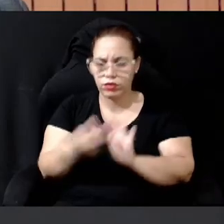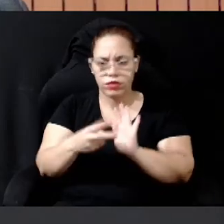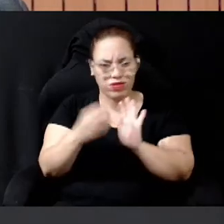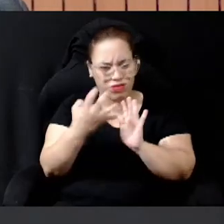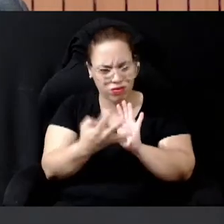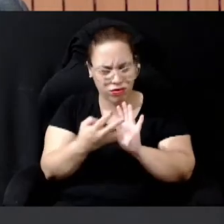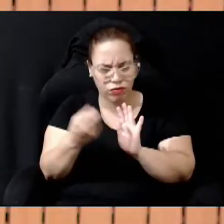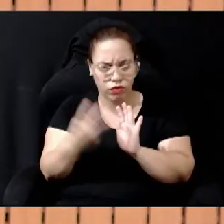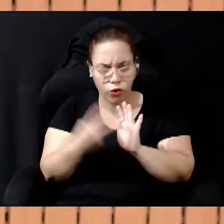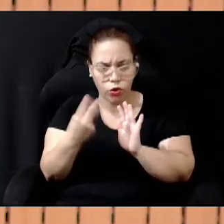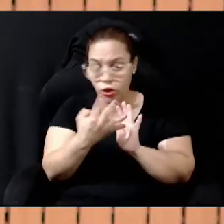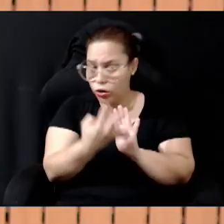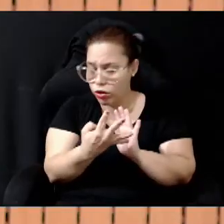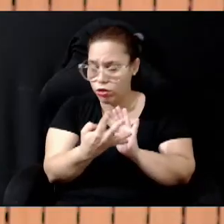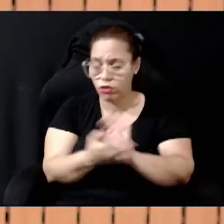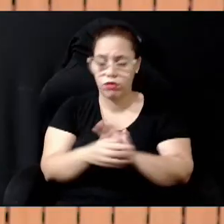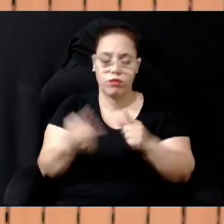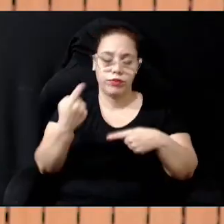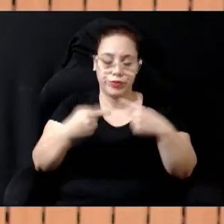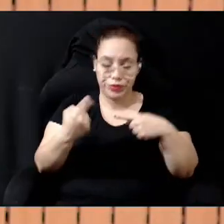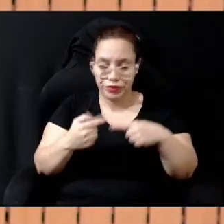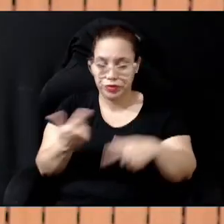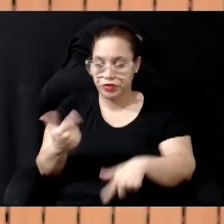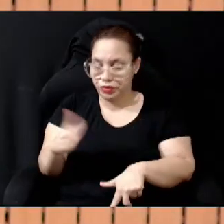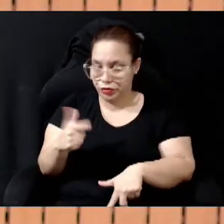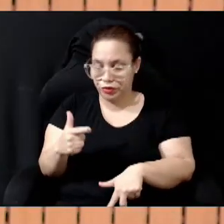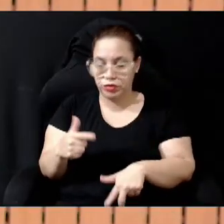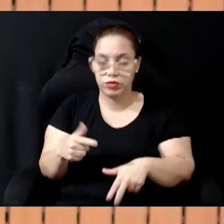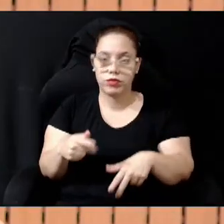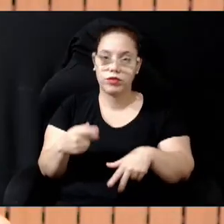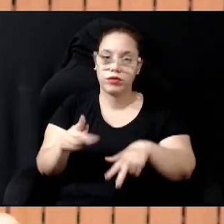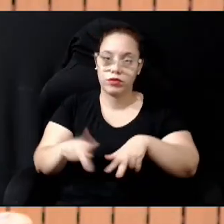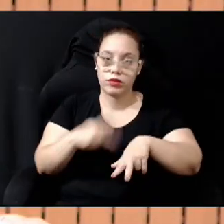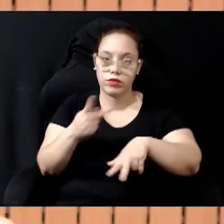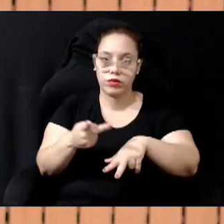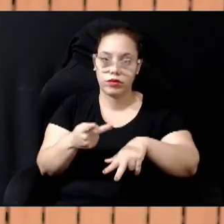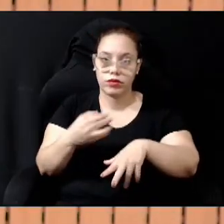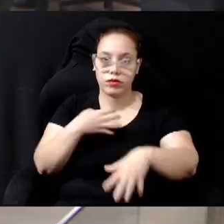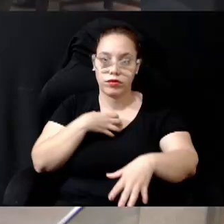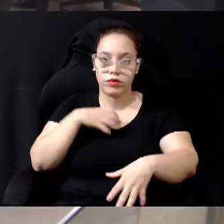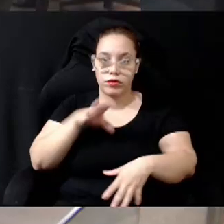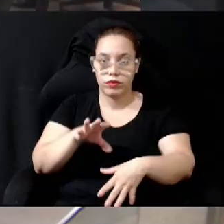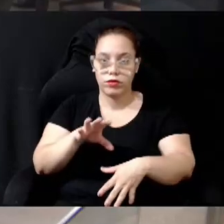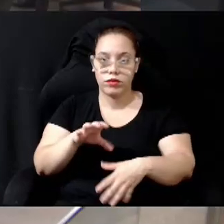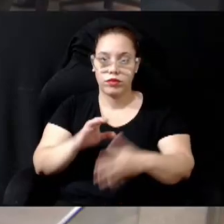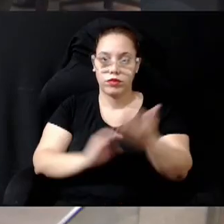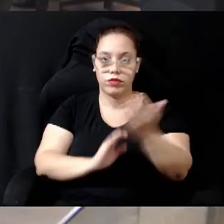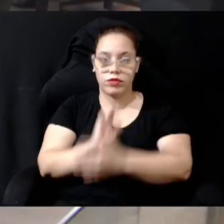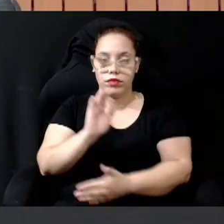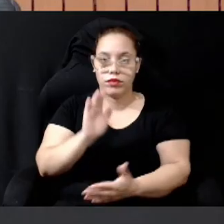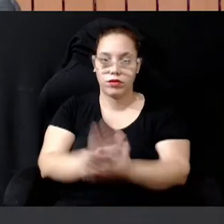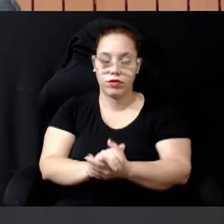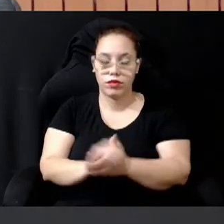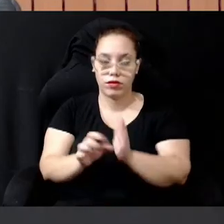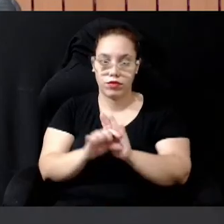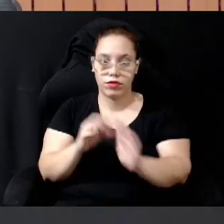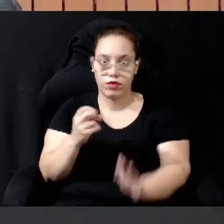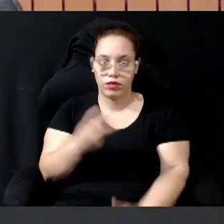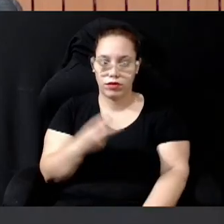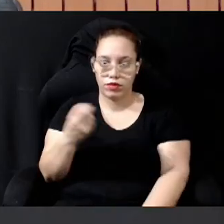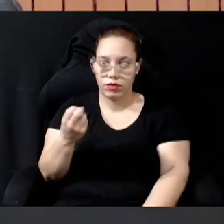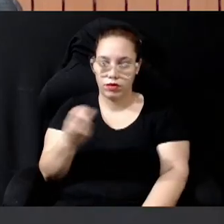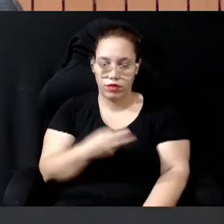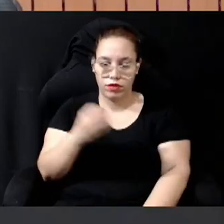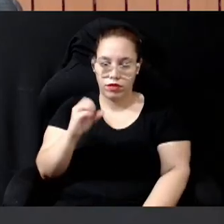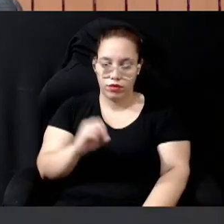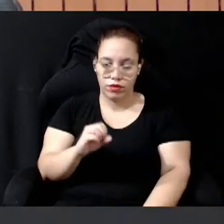242.224. Em discussão, não havendo vereador a discutir, em votação. Vereadores favoráveis permaneçam como estão. Aprovado. Requerimento 2.220 do vereador